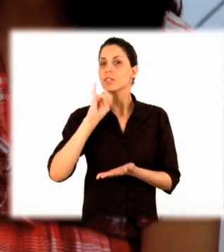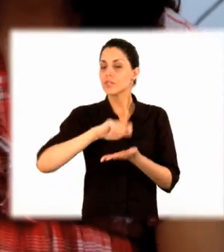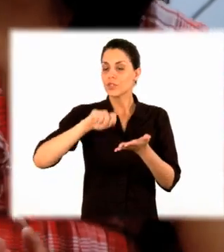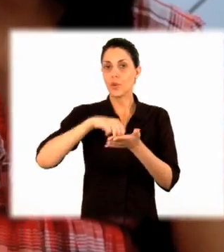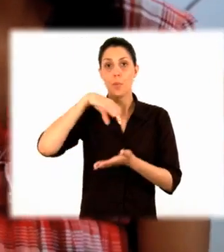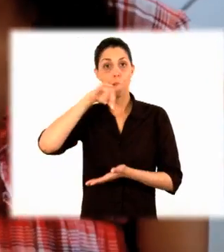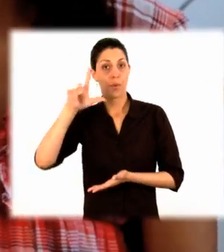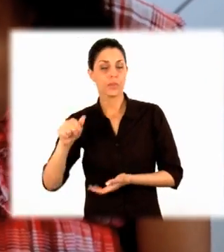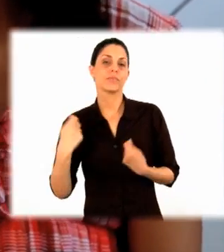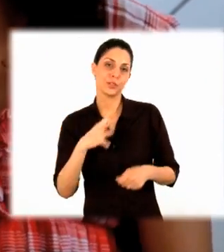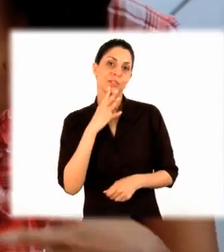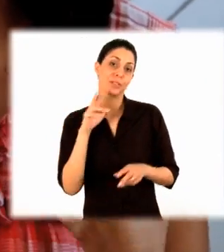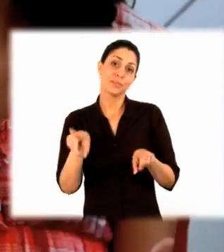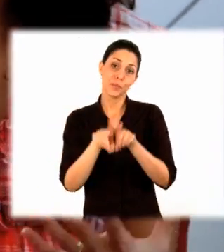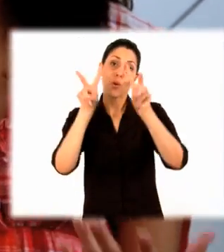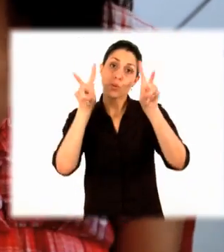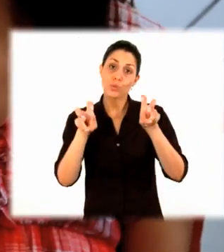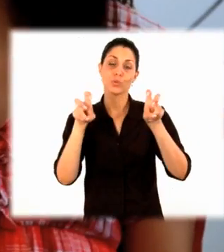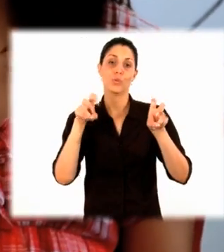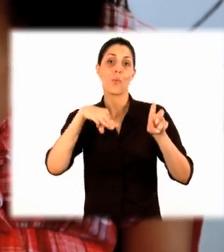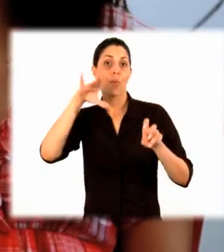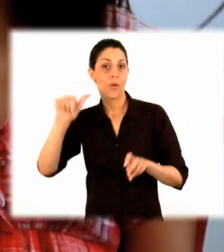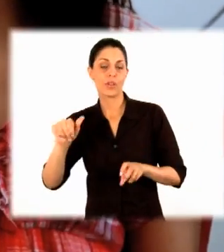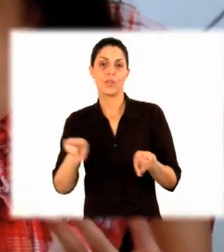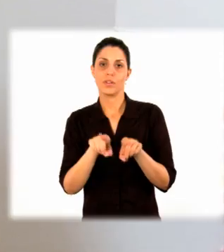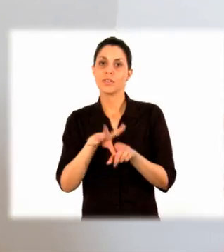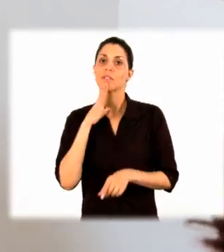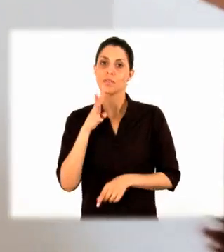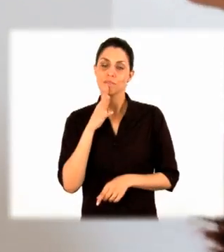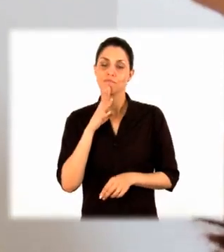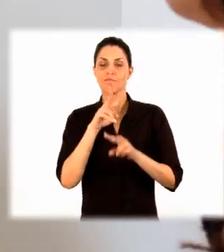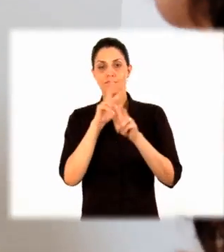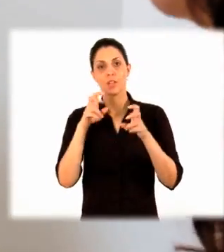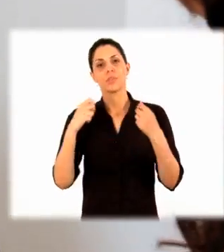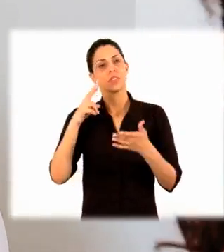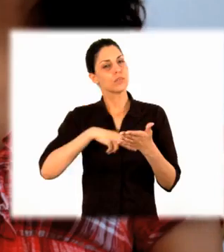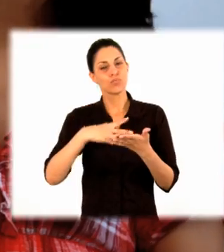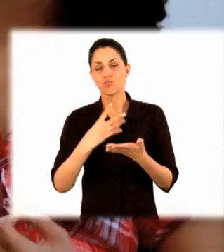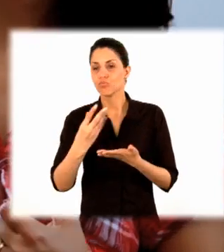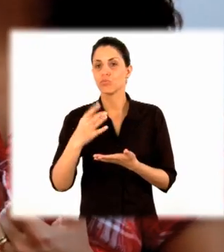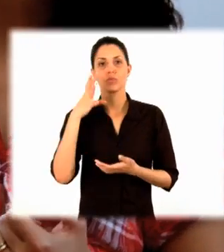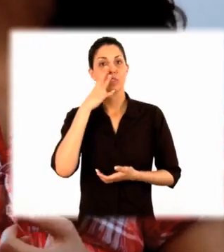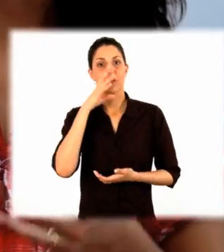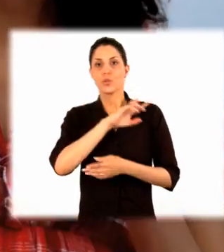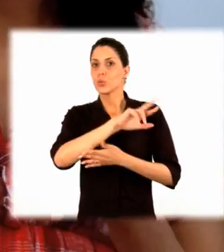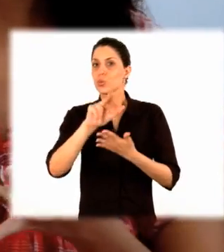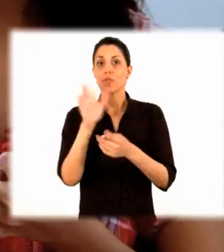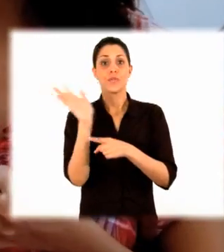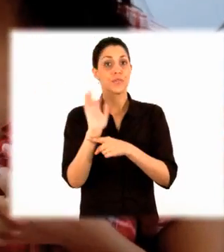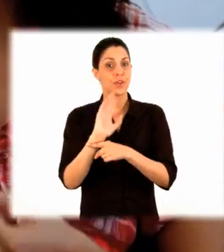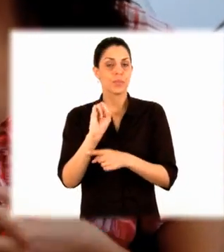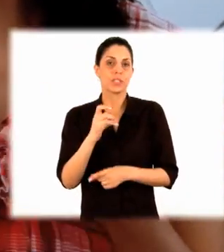vai escrever sobre moda, aí tem que conhecer o assunto, né? Tem que conhecer também sobre moda. Então tem que ler muito, tem que